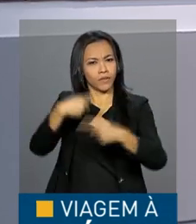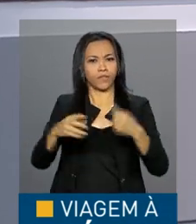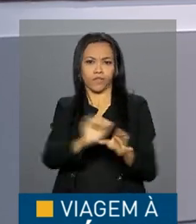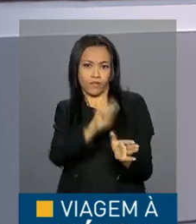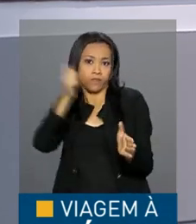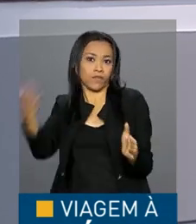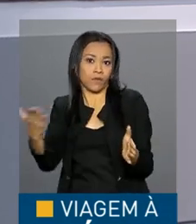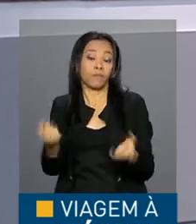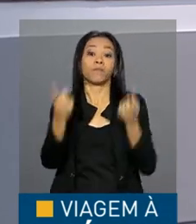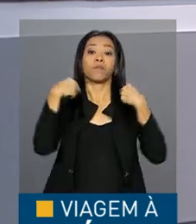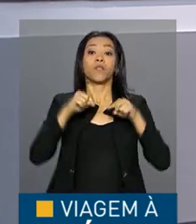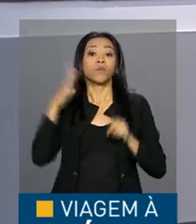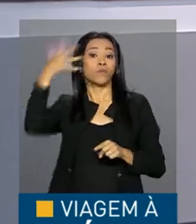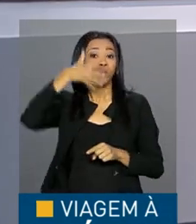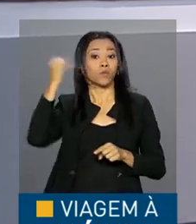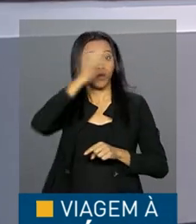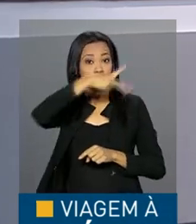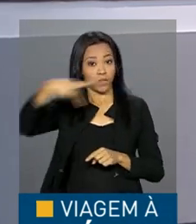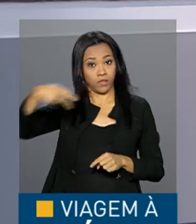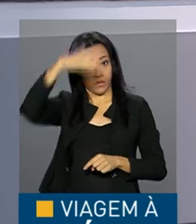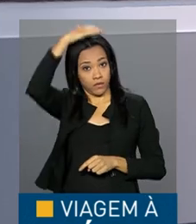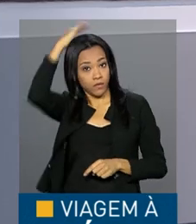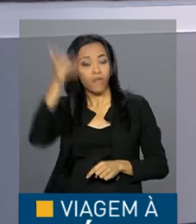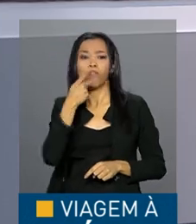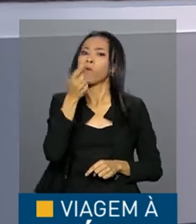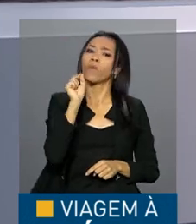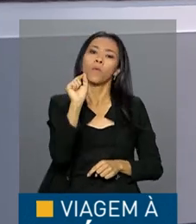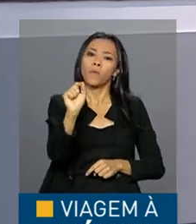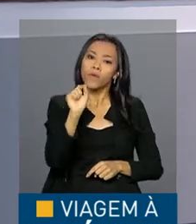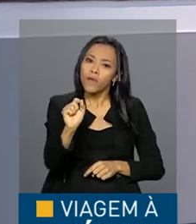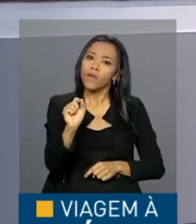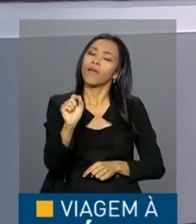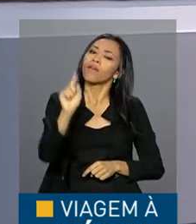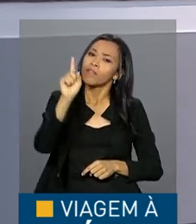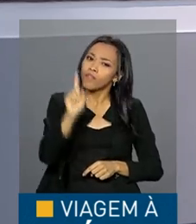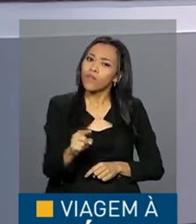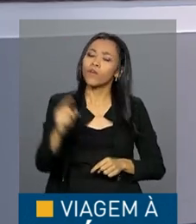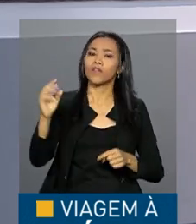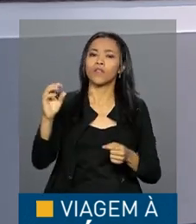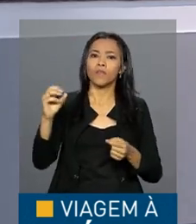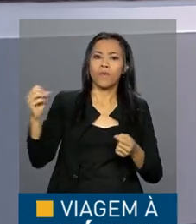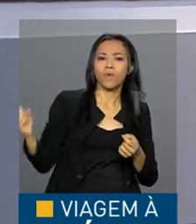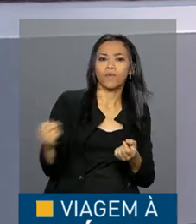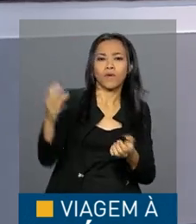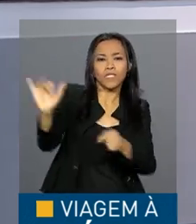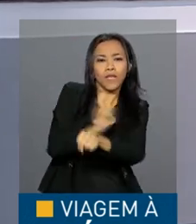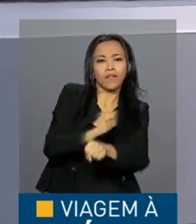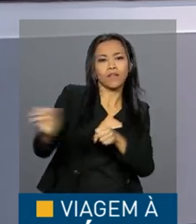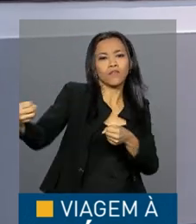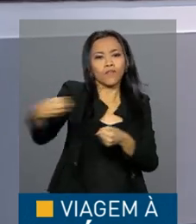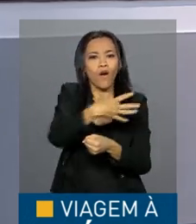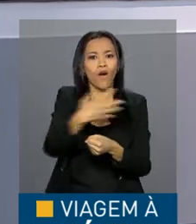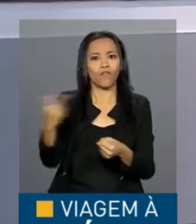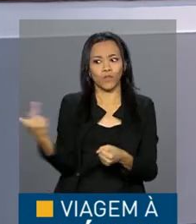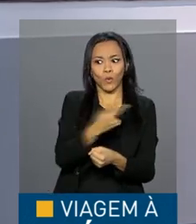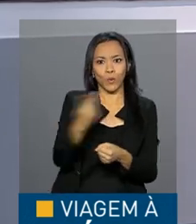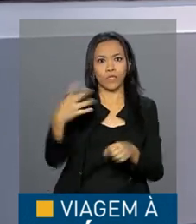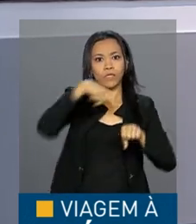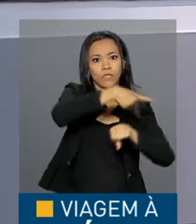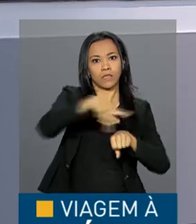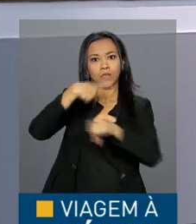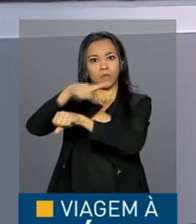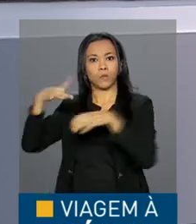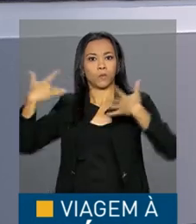externa. Em seu discurso, o presidente Michel Temer disse que foi renovada uma parceria estratégica entre dois grandes